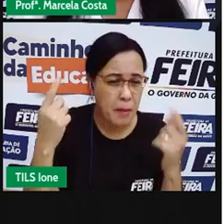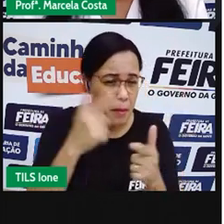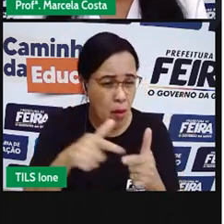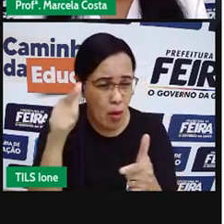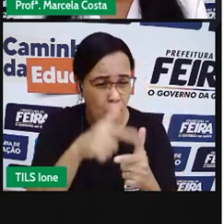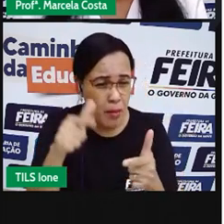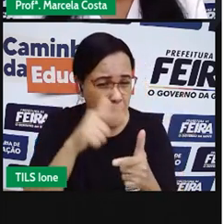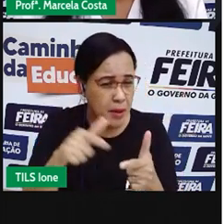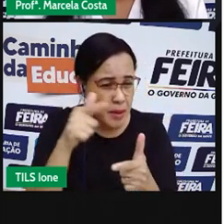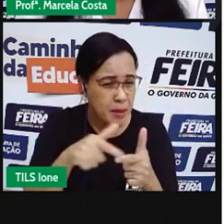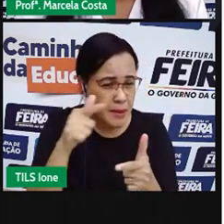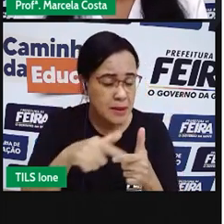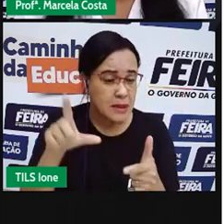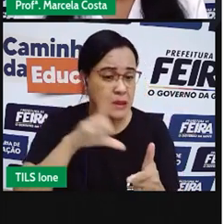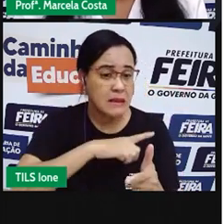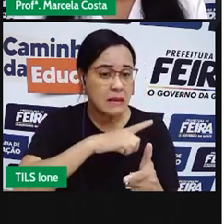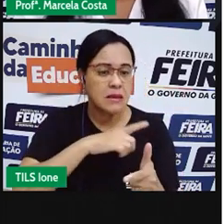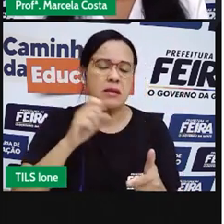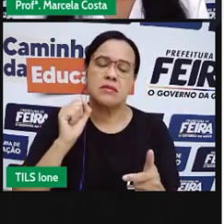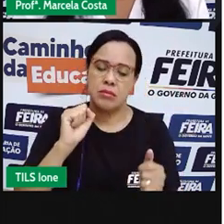das pessoas.